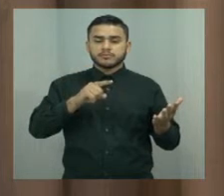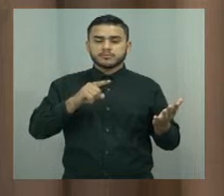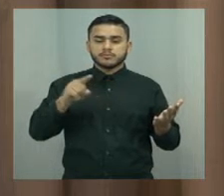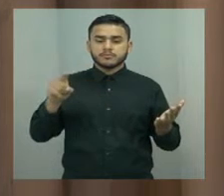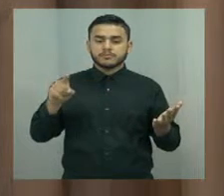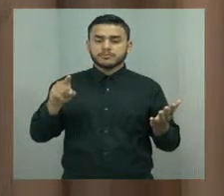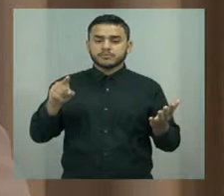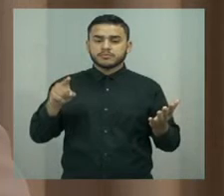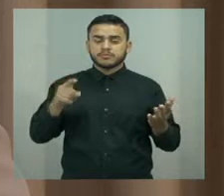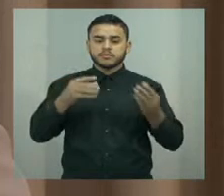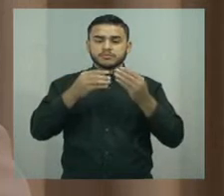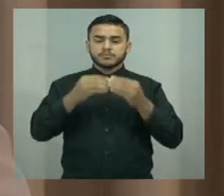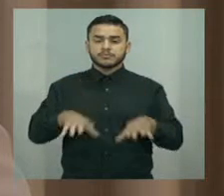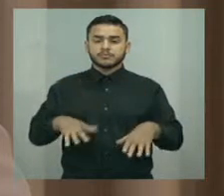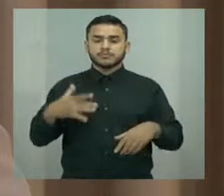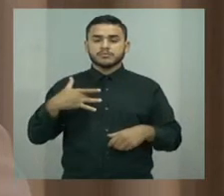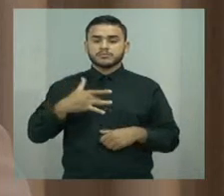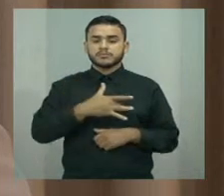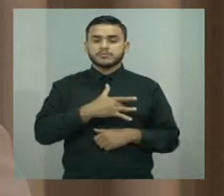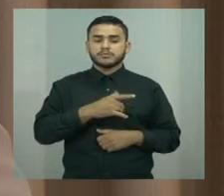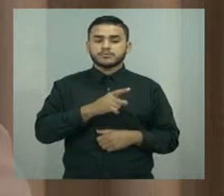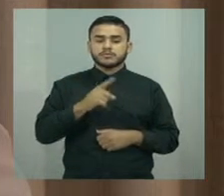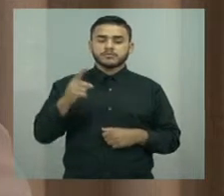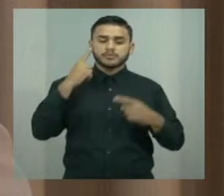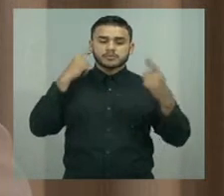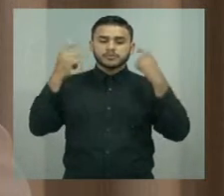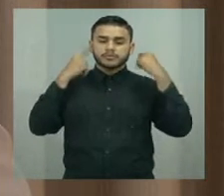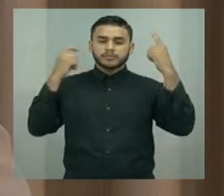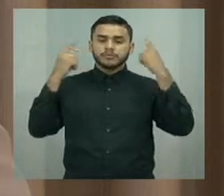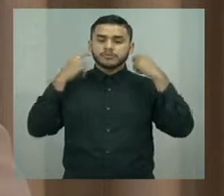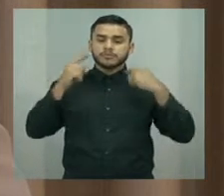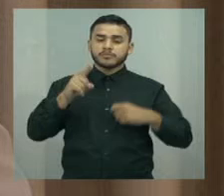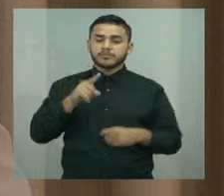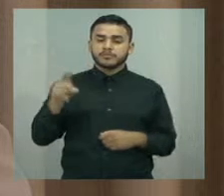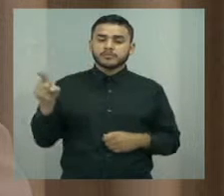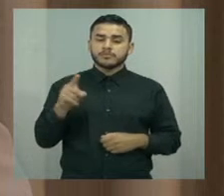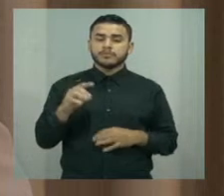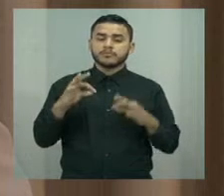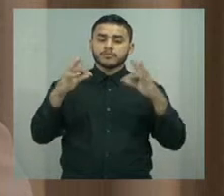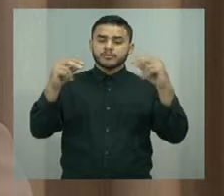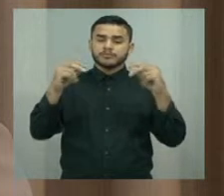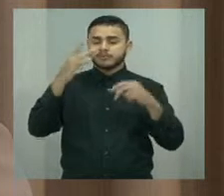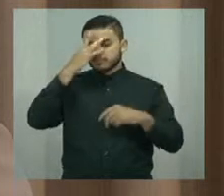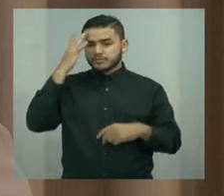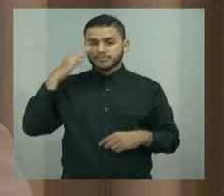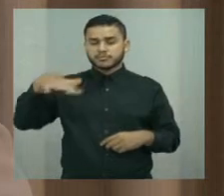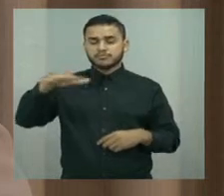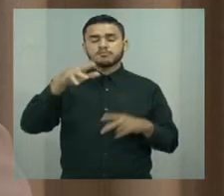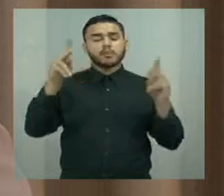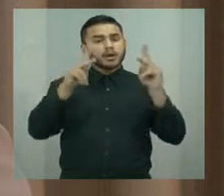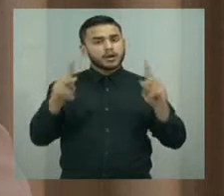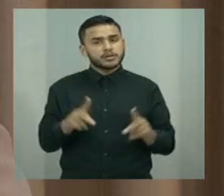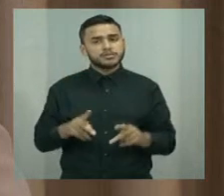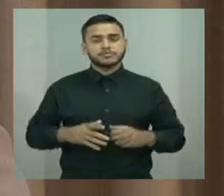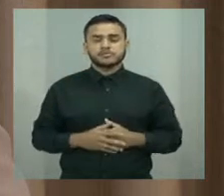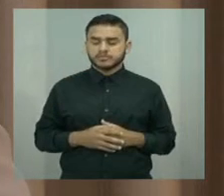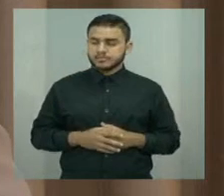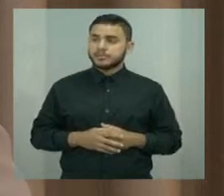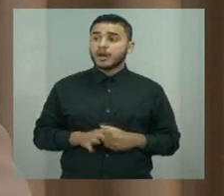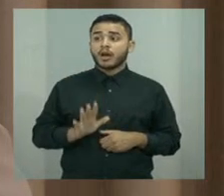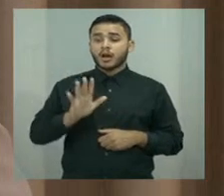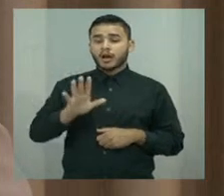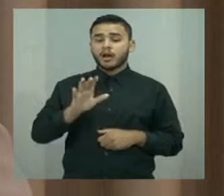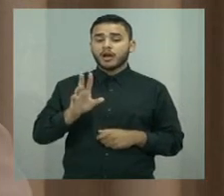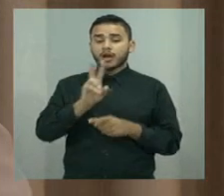o prejuízo aí à saúde que o ruído pode trazer, também ao sossego, e falar da importância da fiscalização